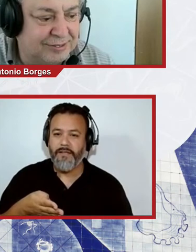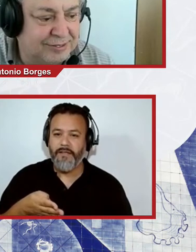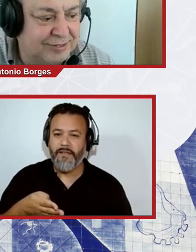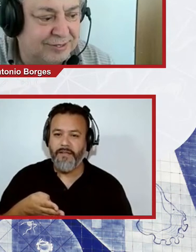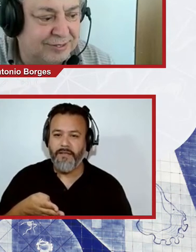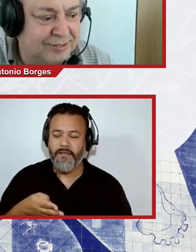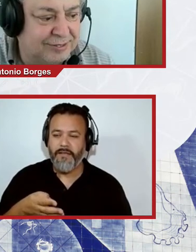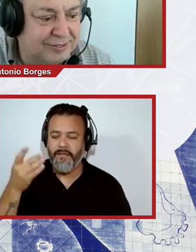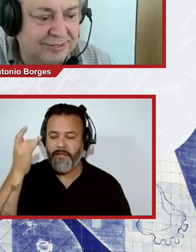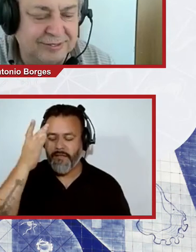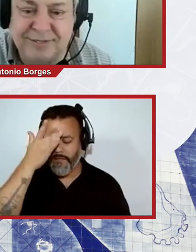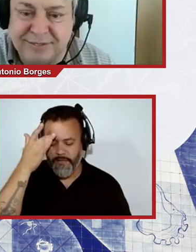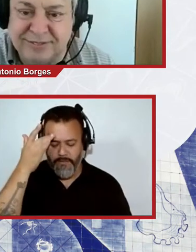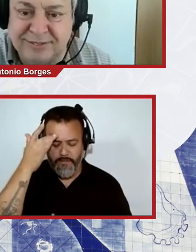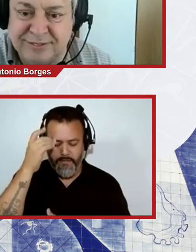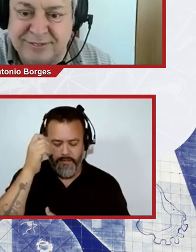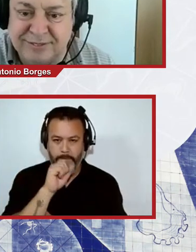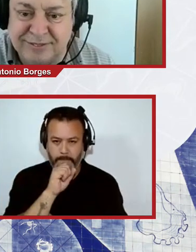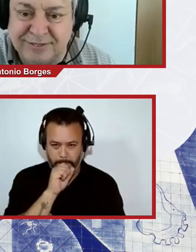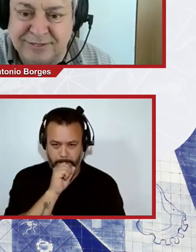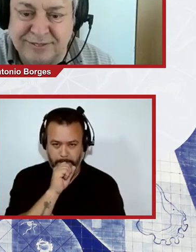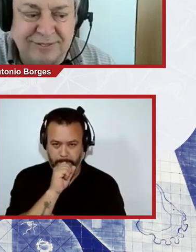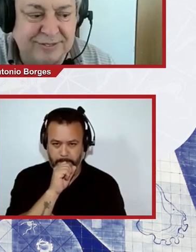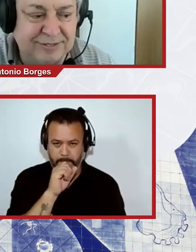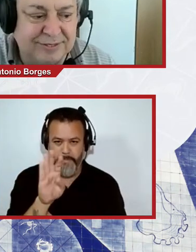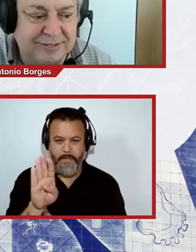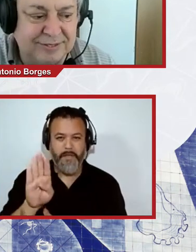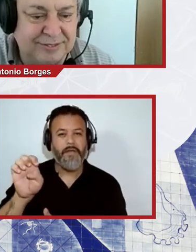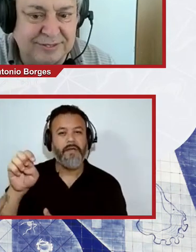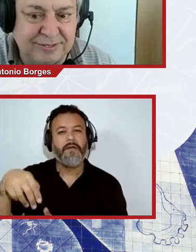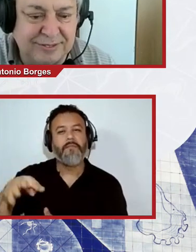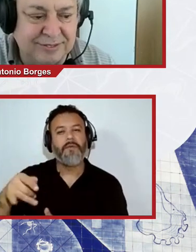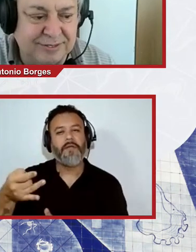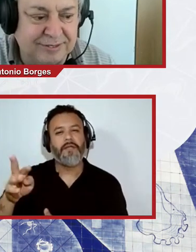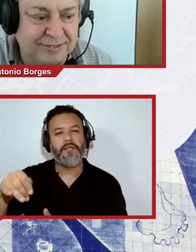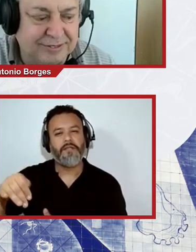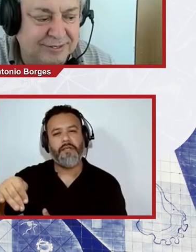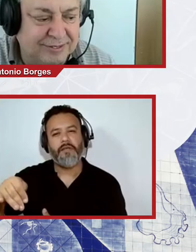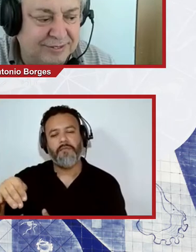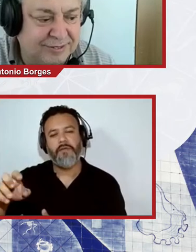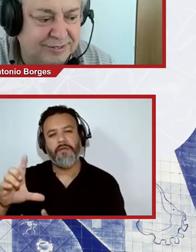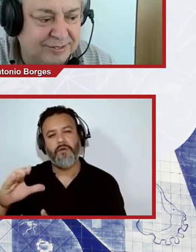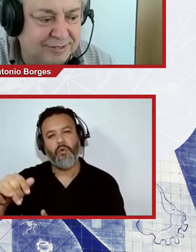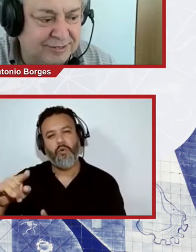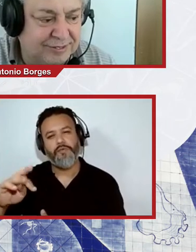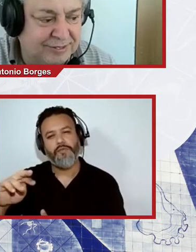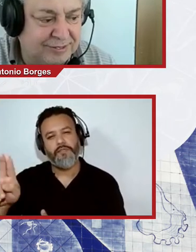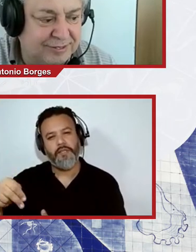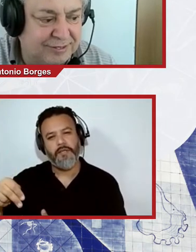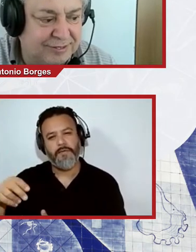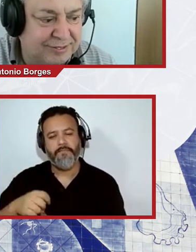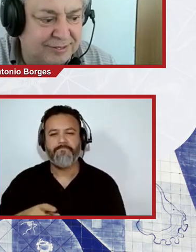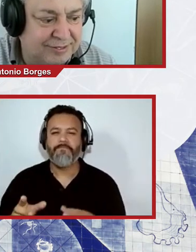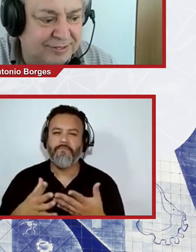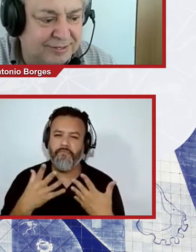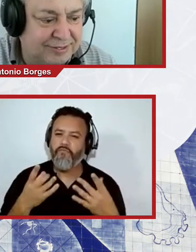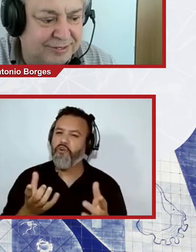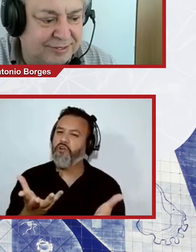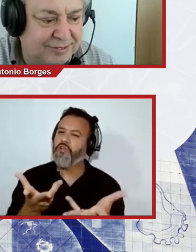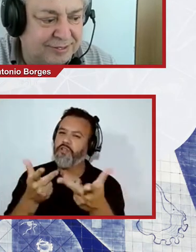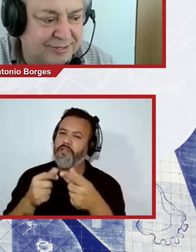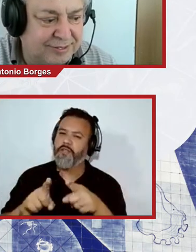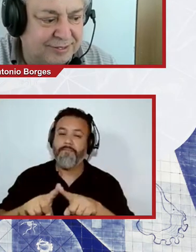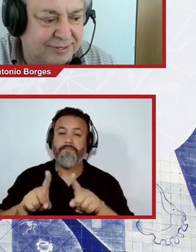de professor do Benjamin Constant, mas foi excelente, maravilhoso, mas talvez hoje tenha sido